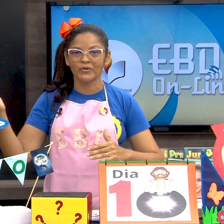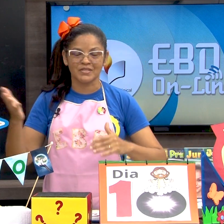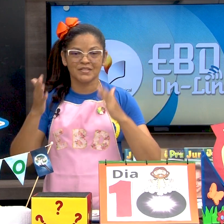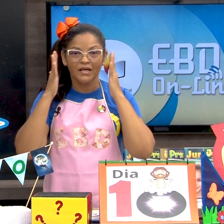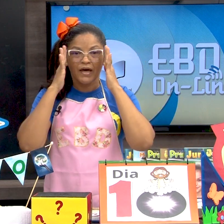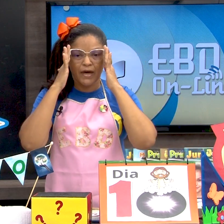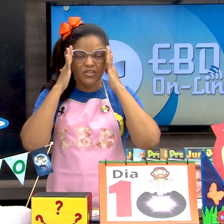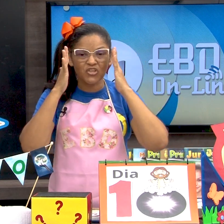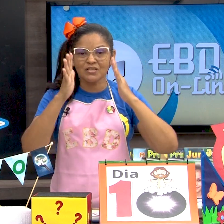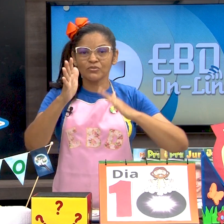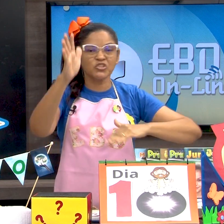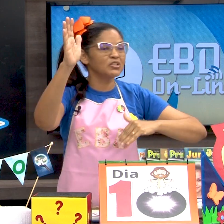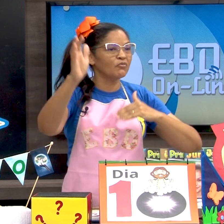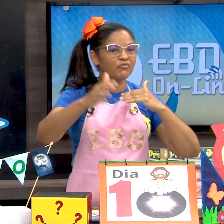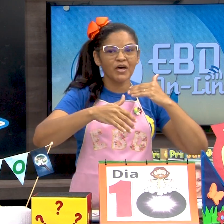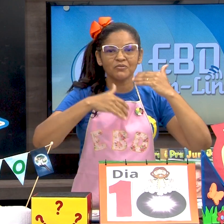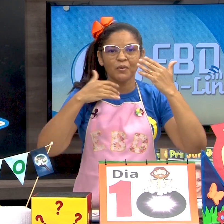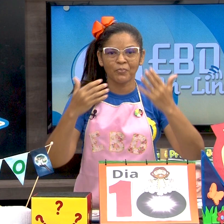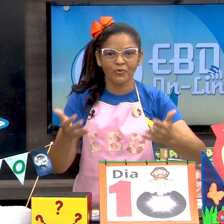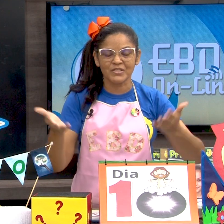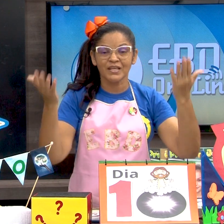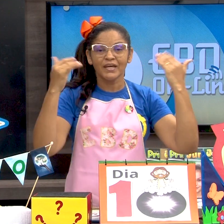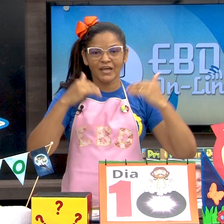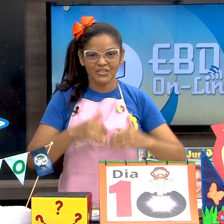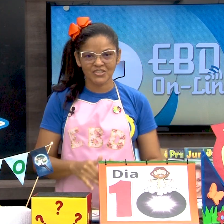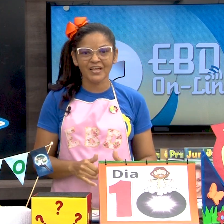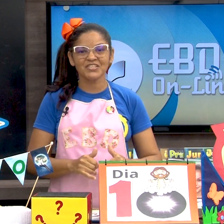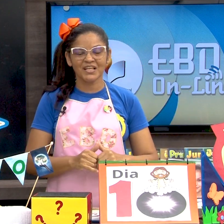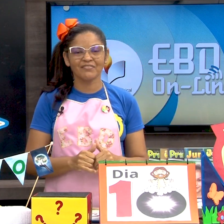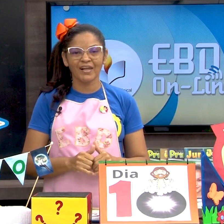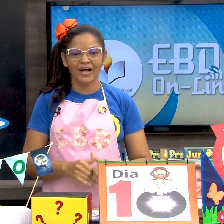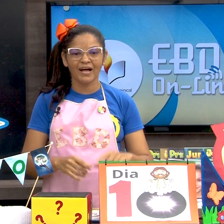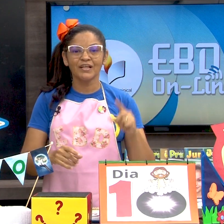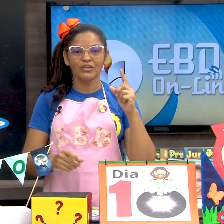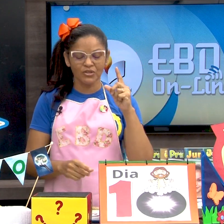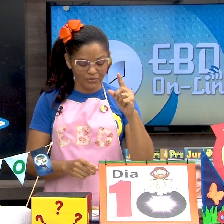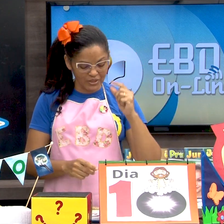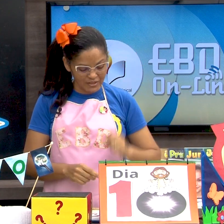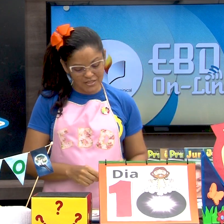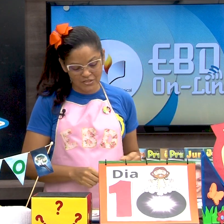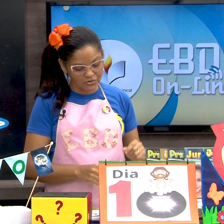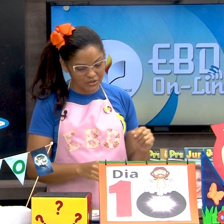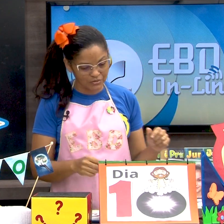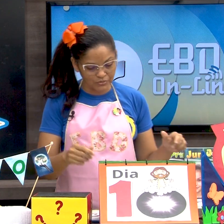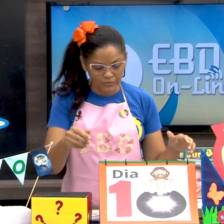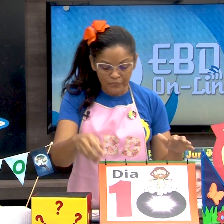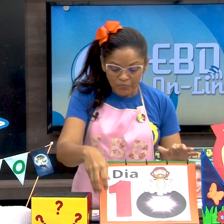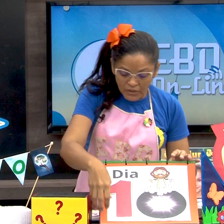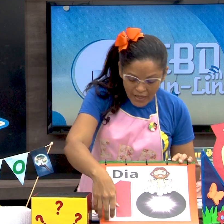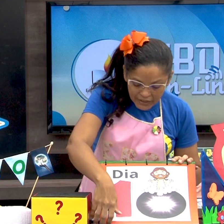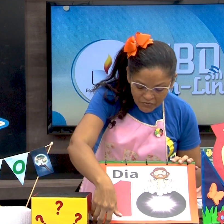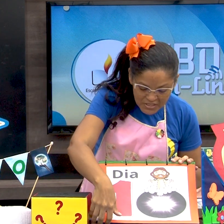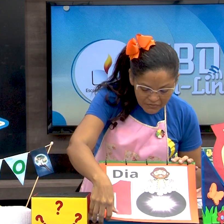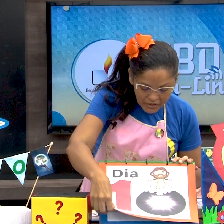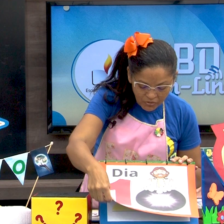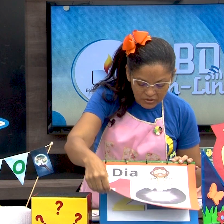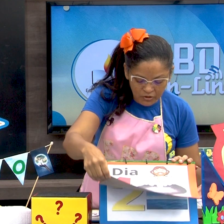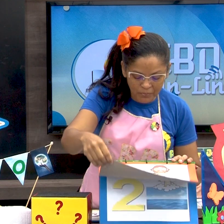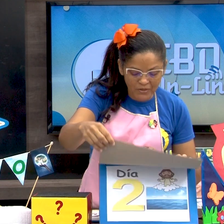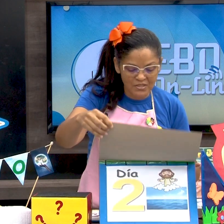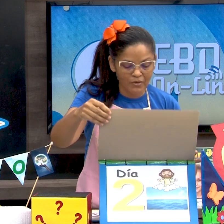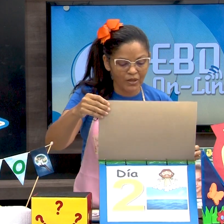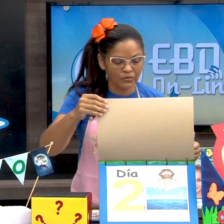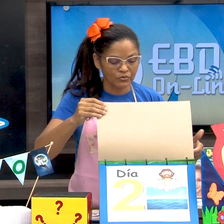depois eh Jesus não veio depois ele já estava lá no início de tudo e ali você vai